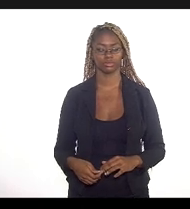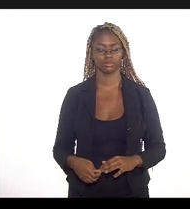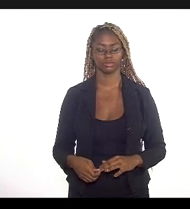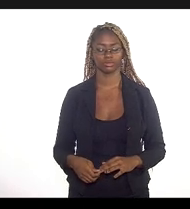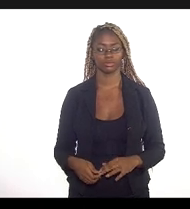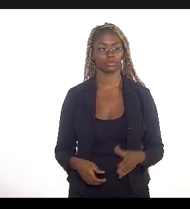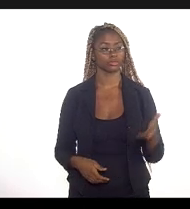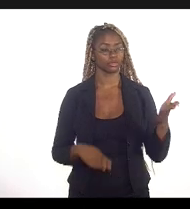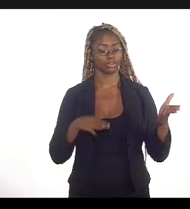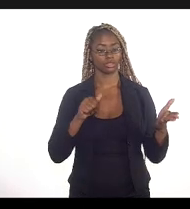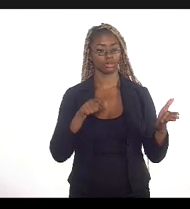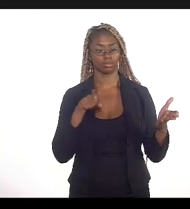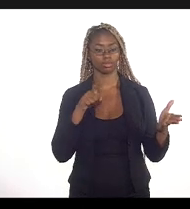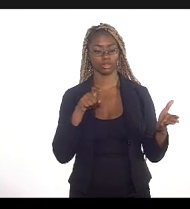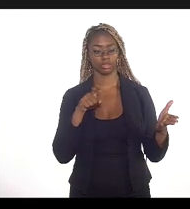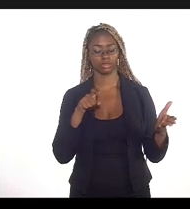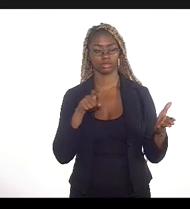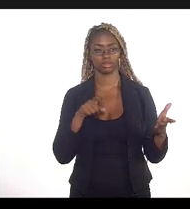deputado Max,